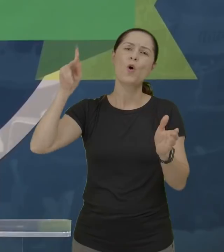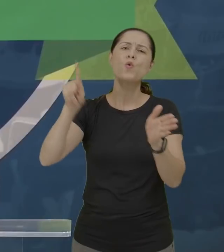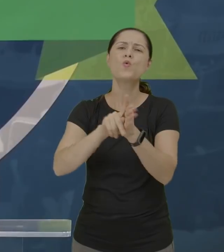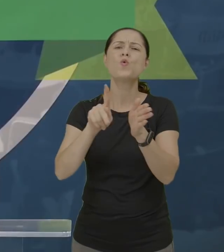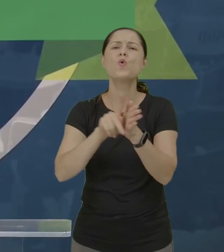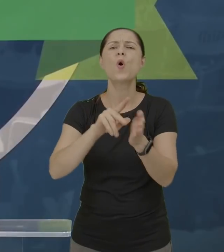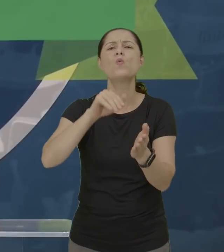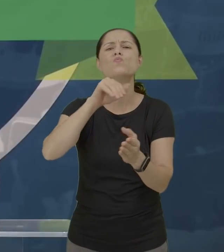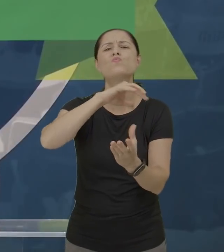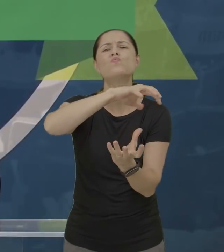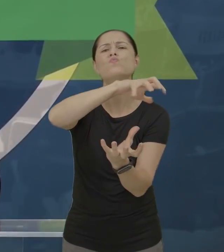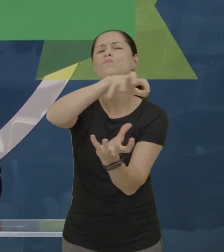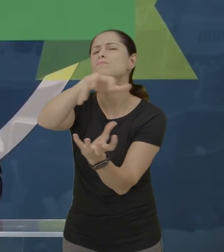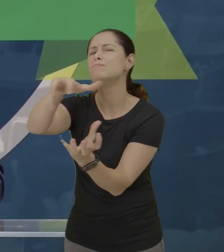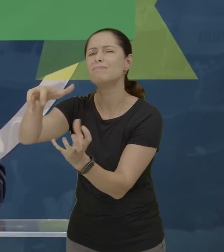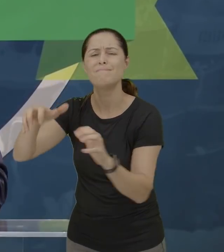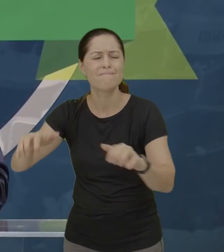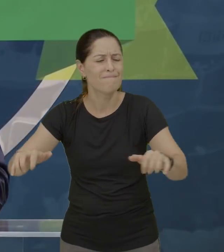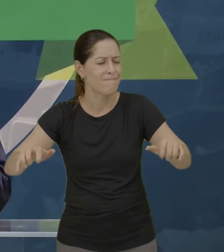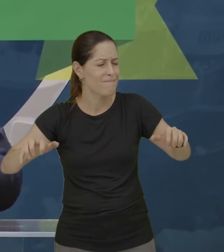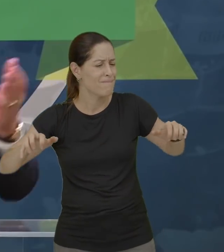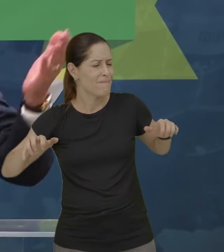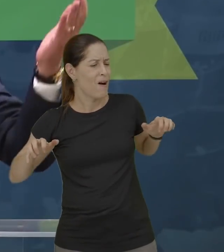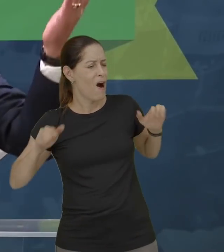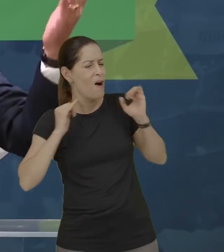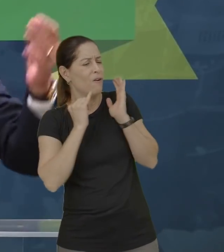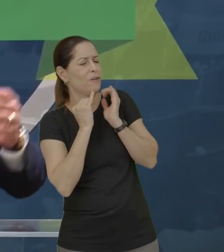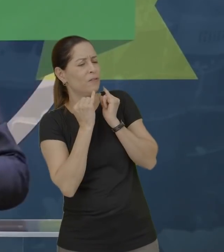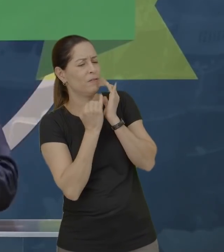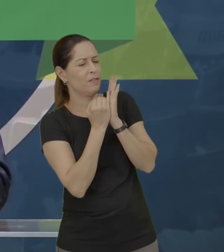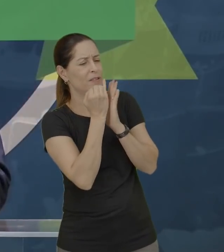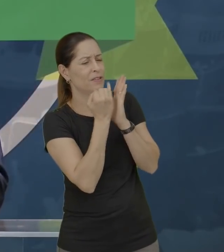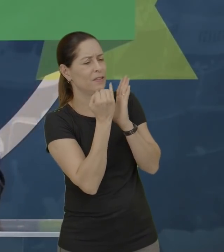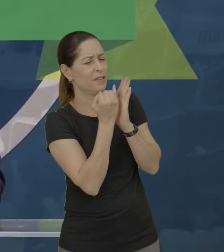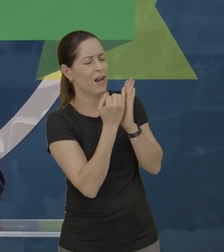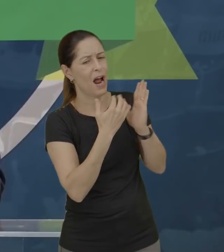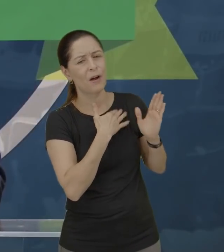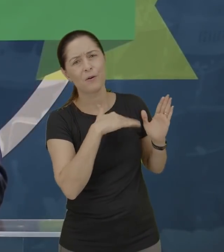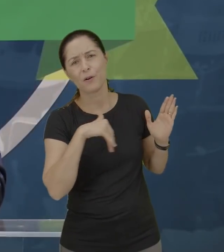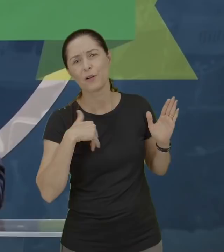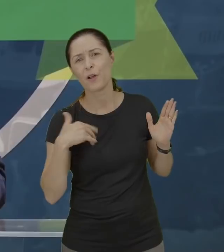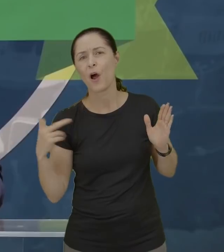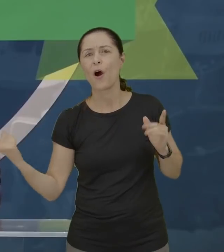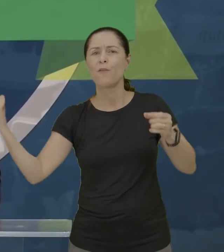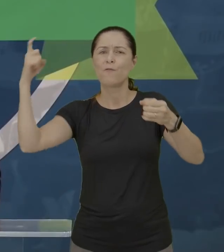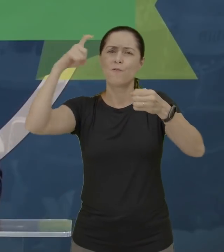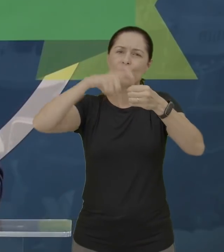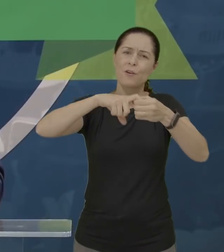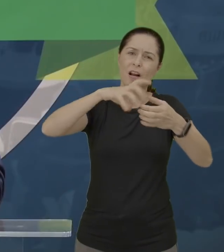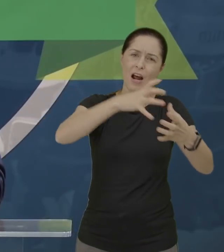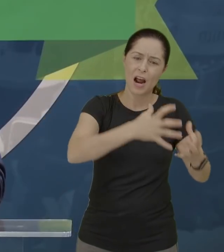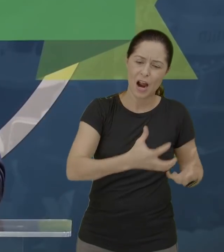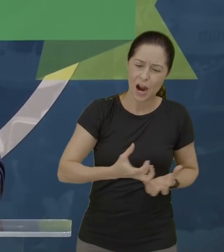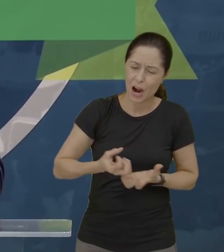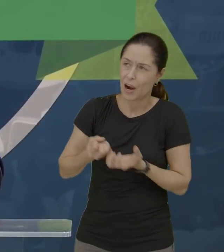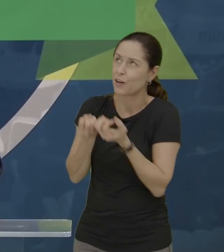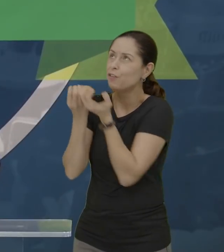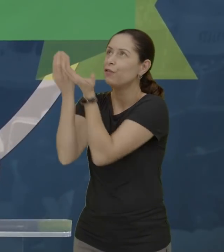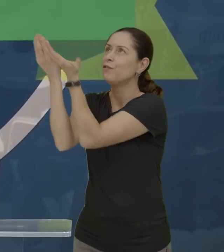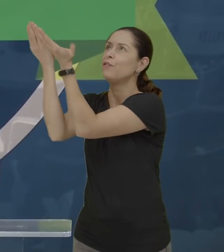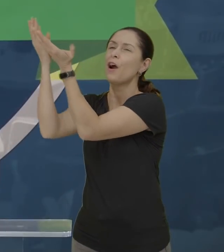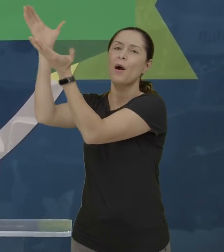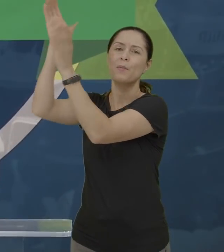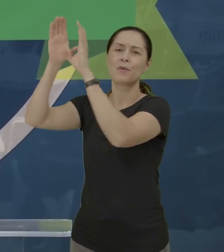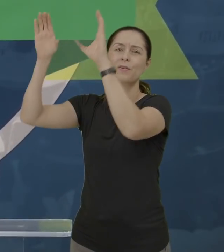sentado no trono, que intercede por nós, que voltará para nos buscar. A Ele toda a glória, honra e